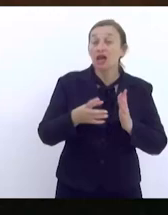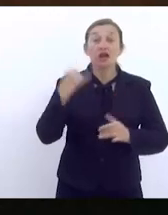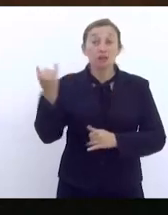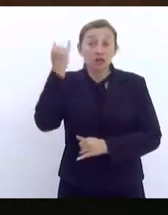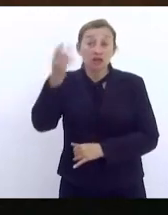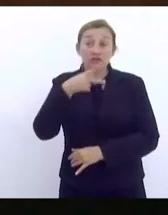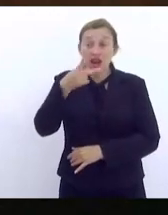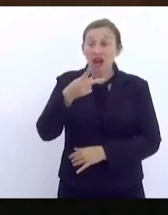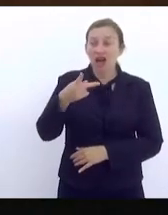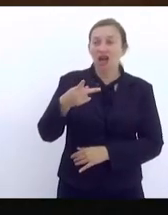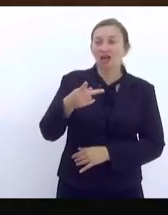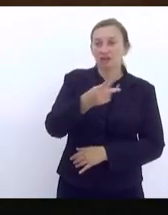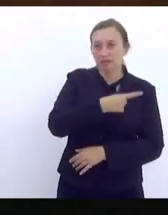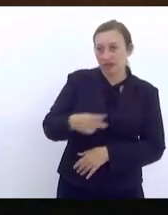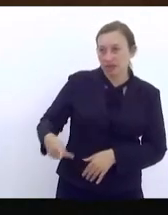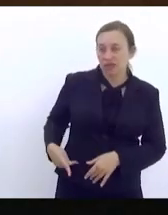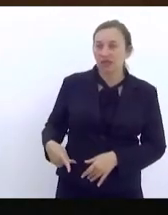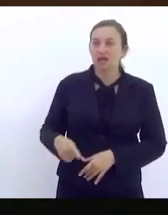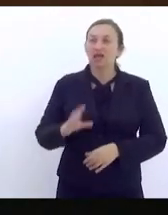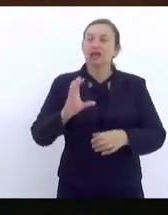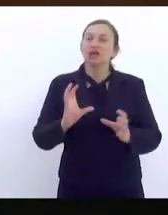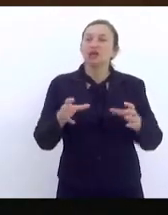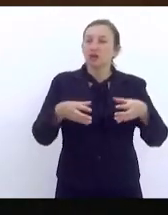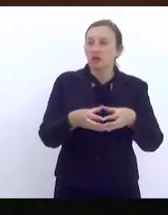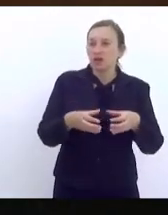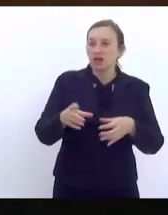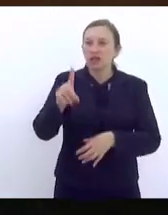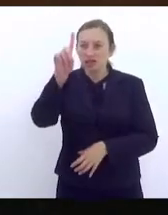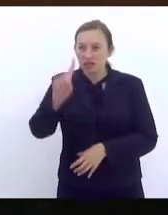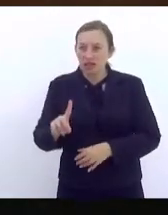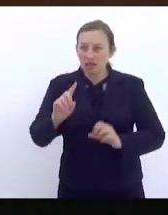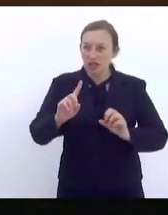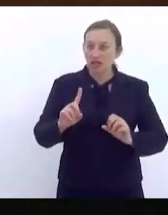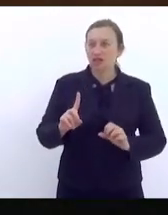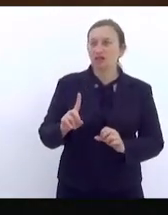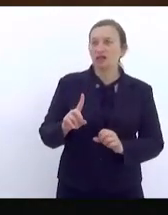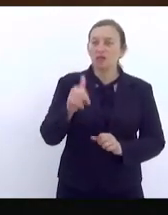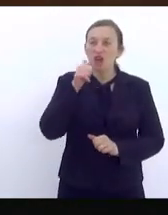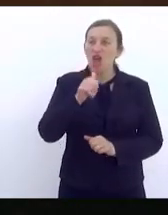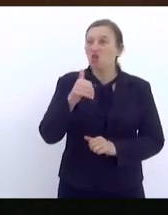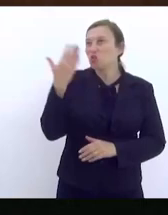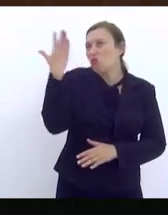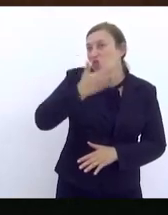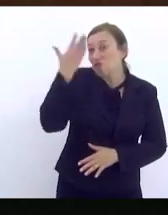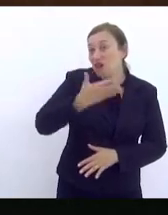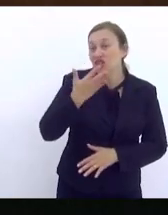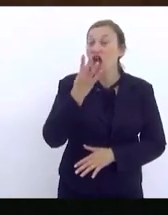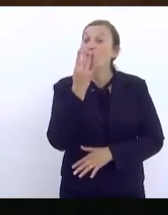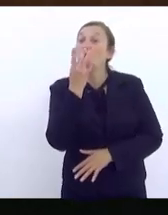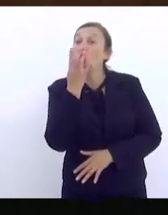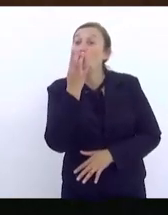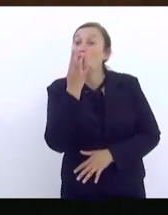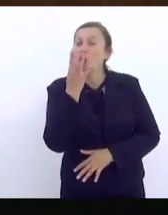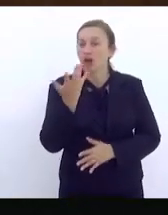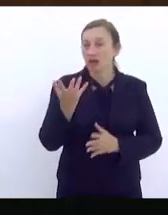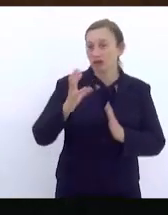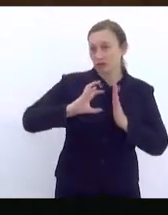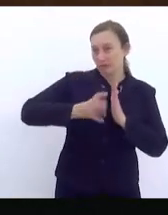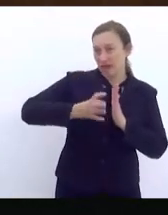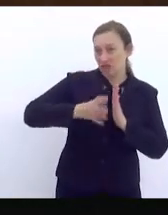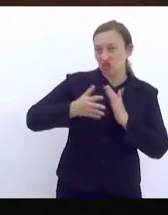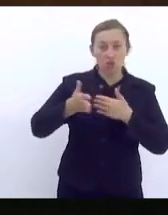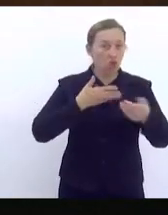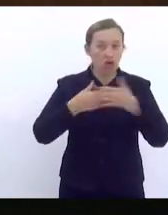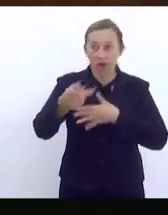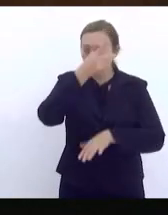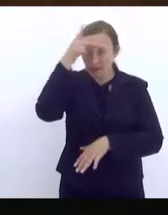que também a frente da comissão de defesa dos direitos da mulher eu não olho a coloração partidária de